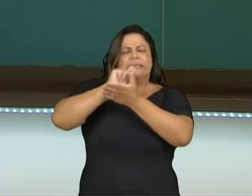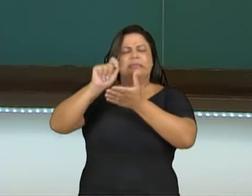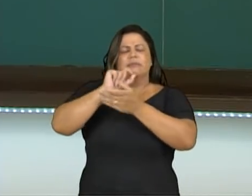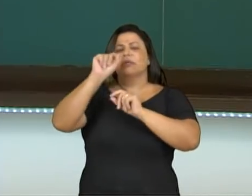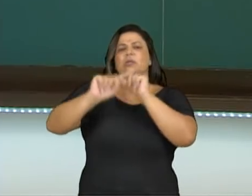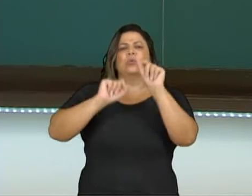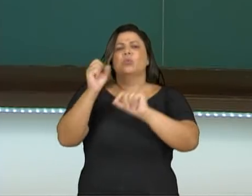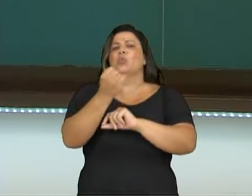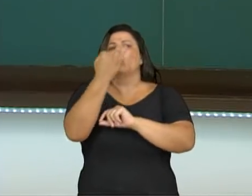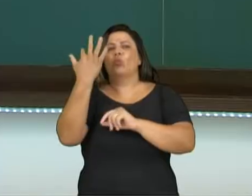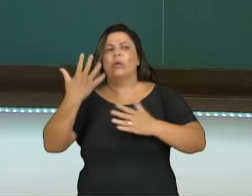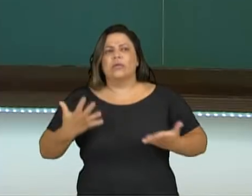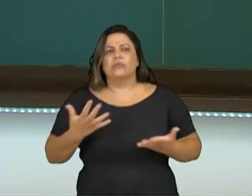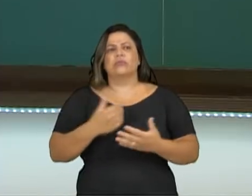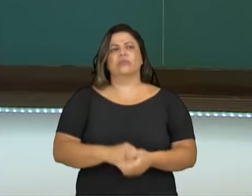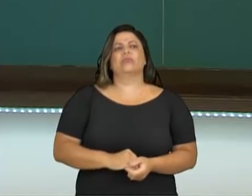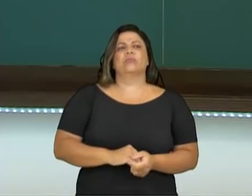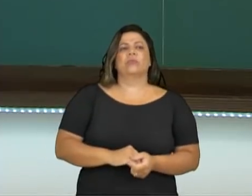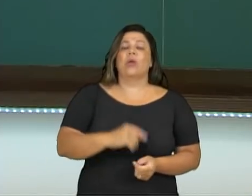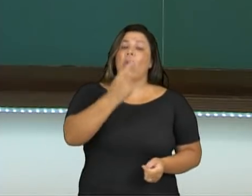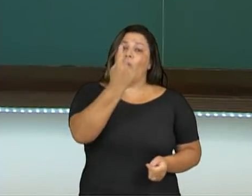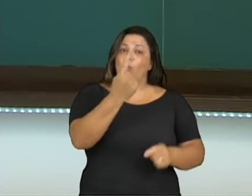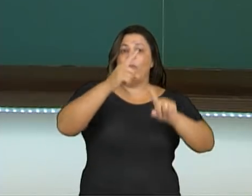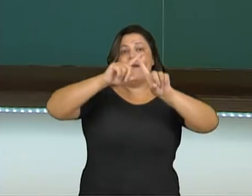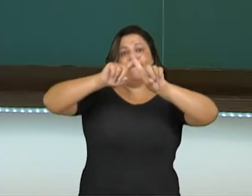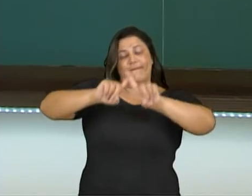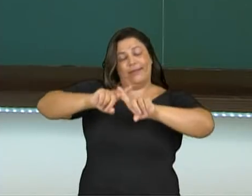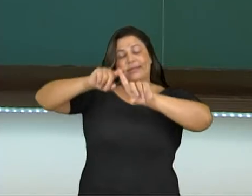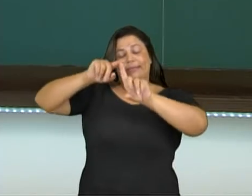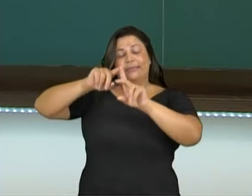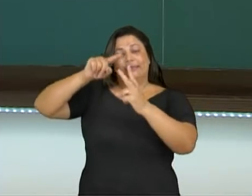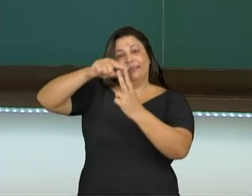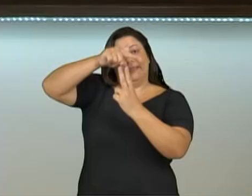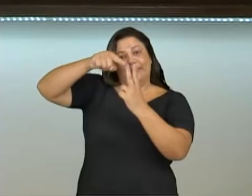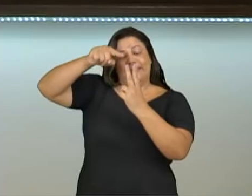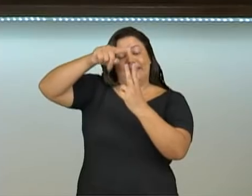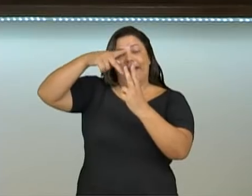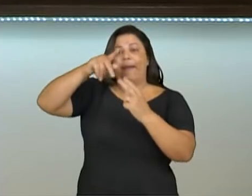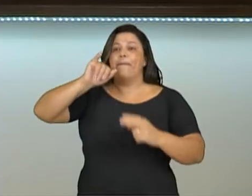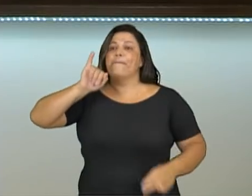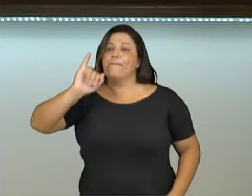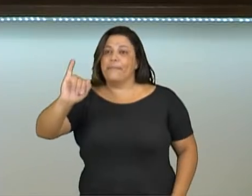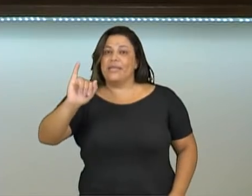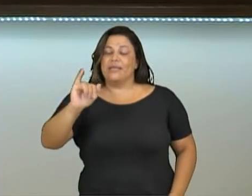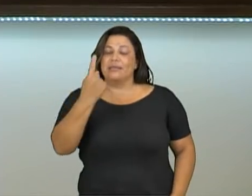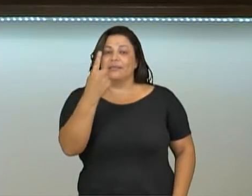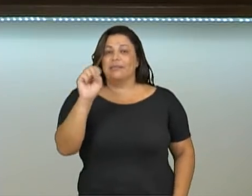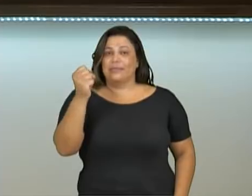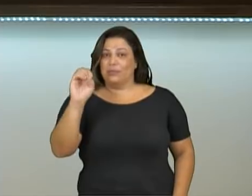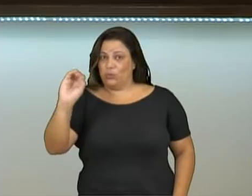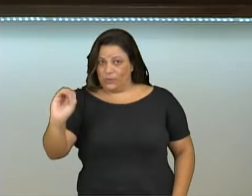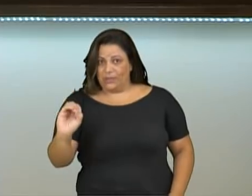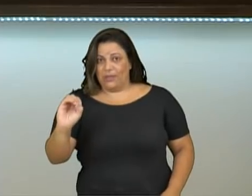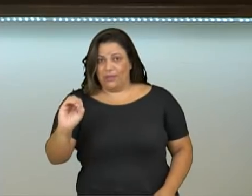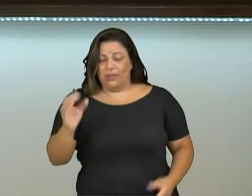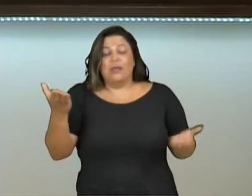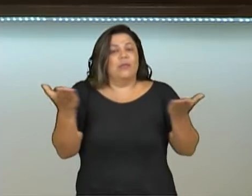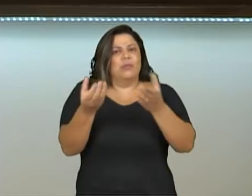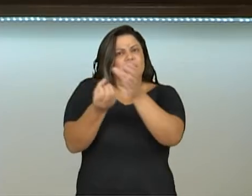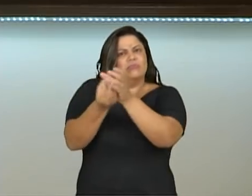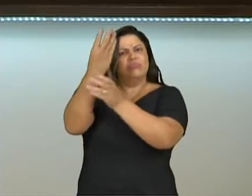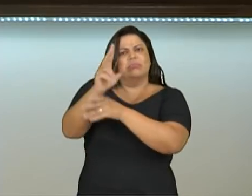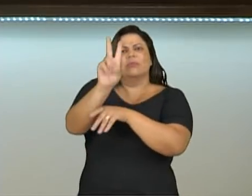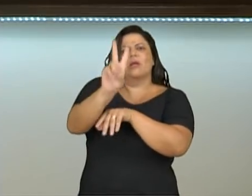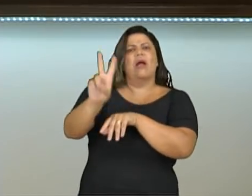vai ficar que é 1 vezes π, π sobre 180. E aí é que vem o valor que eu comentei com vocês, que nem sempre